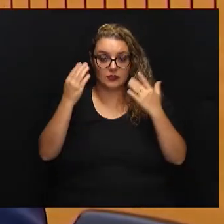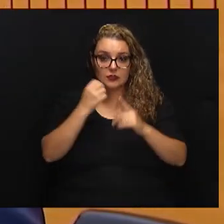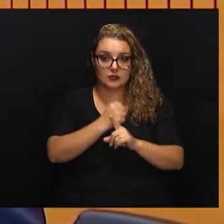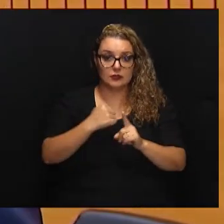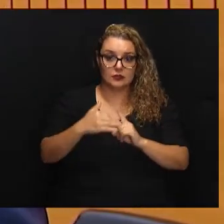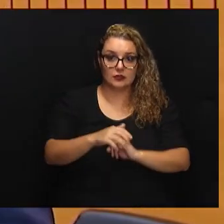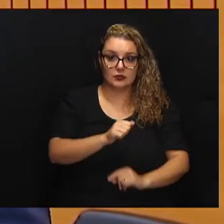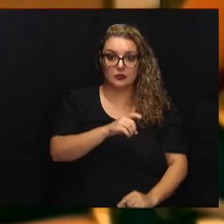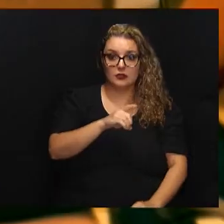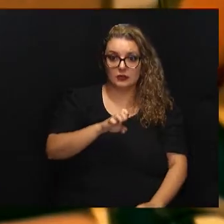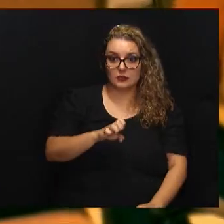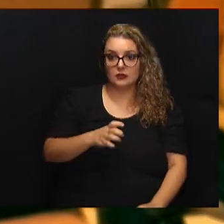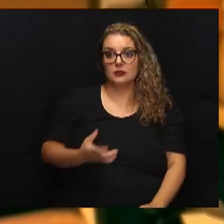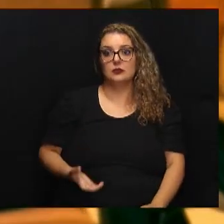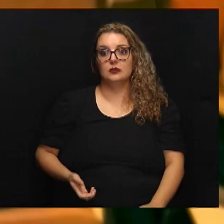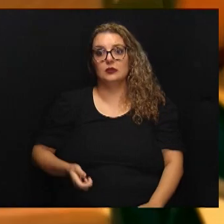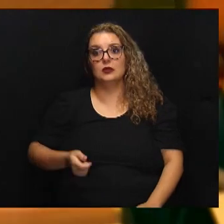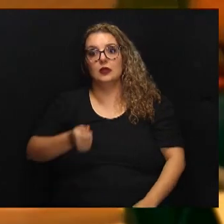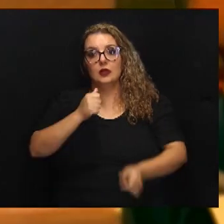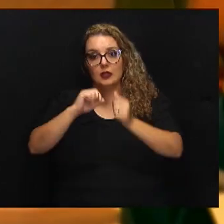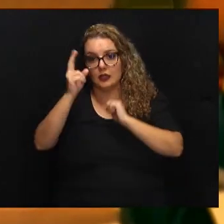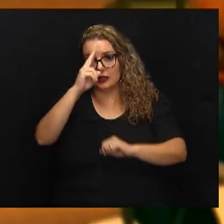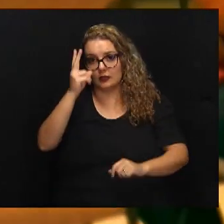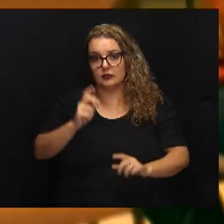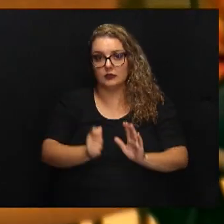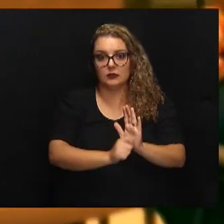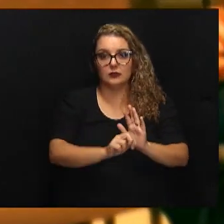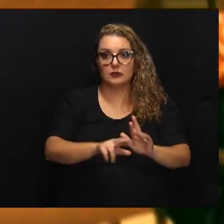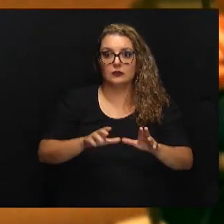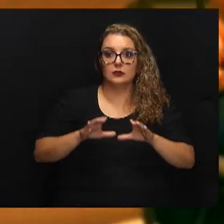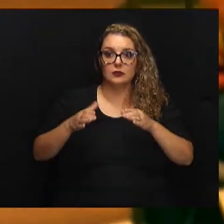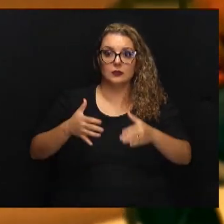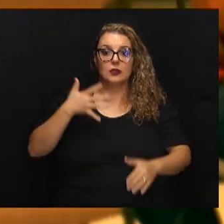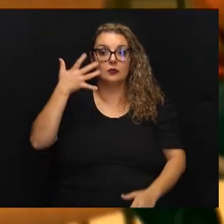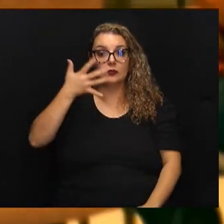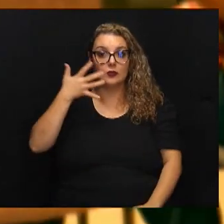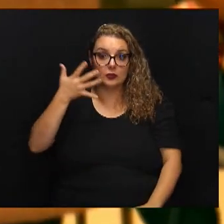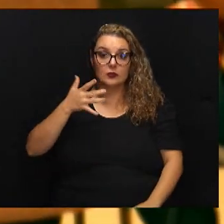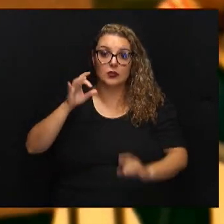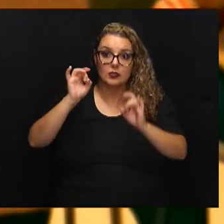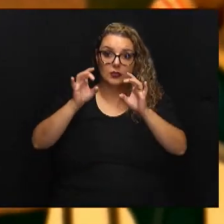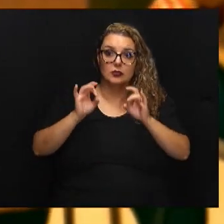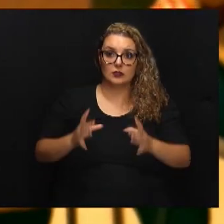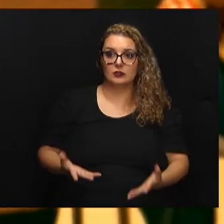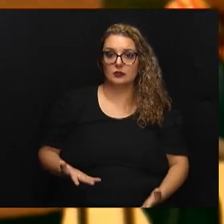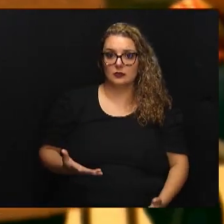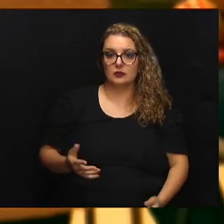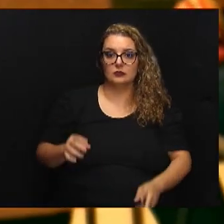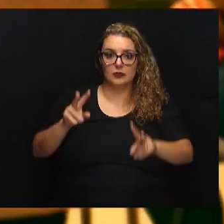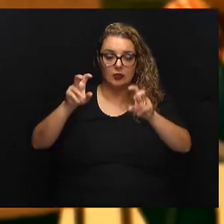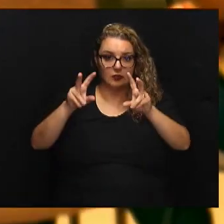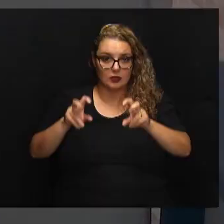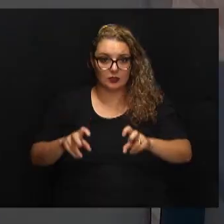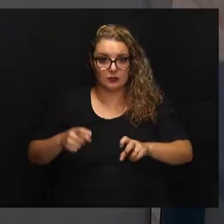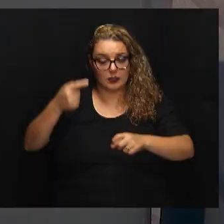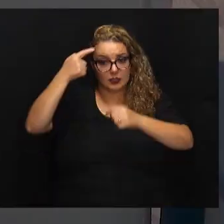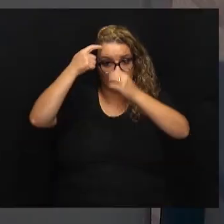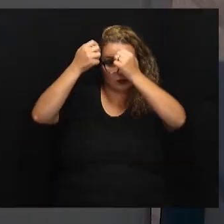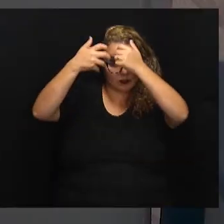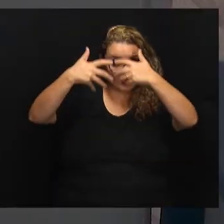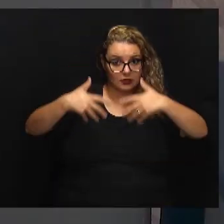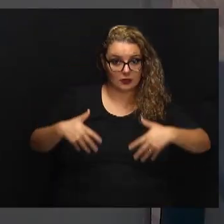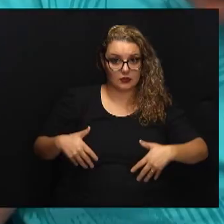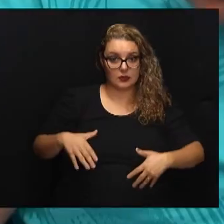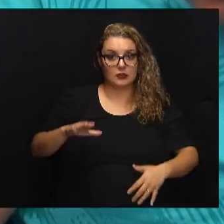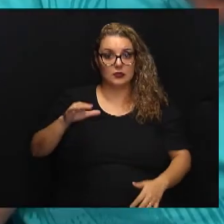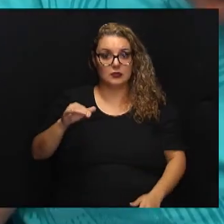AD, né, álcool e drogas. Além disso, a comissão realizou palestras com especialistas no assunto, abordando sobre a neurociência da felicidade